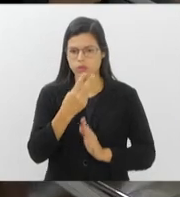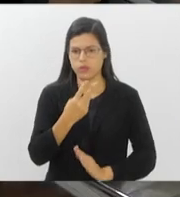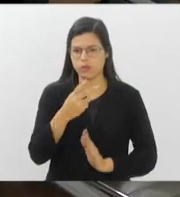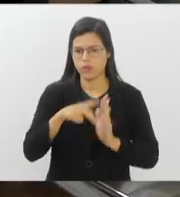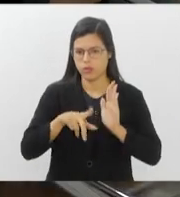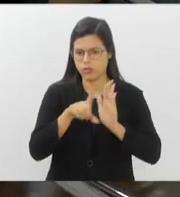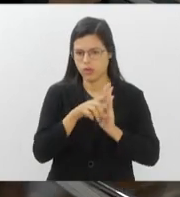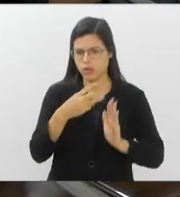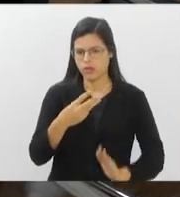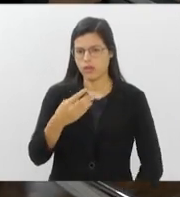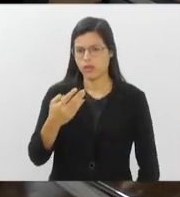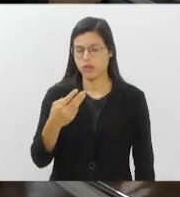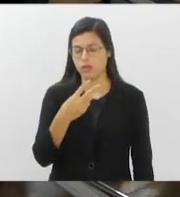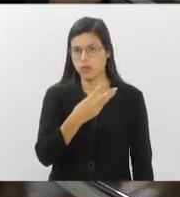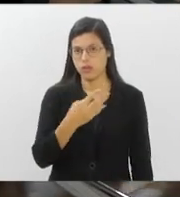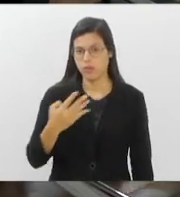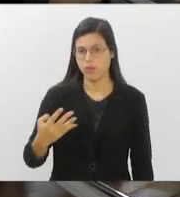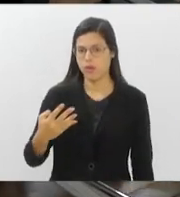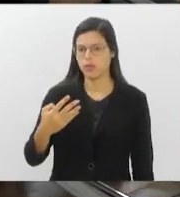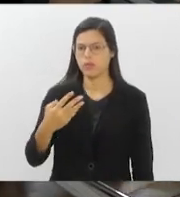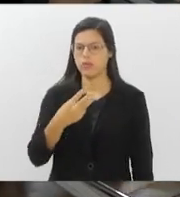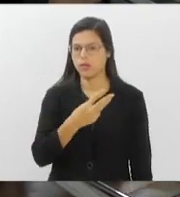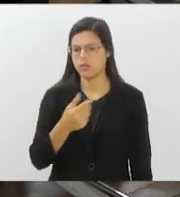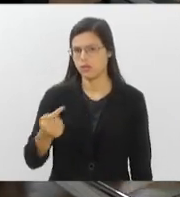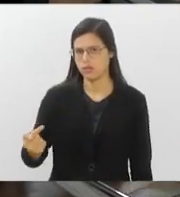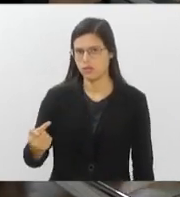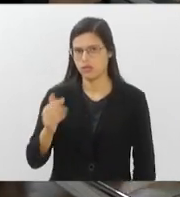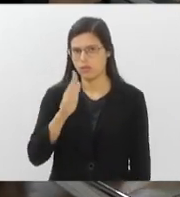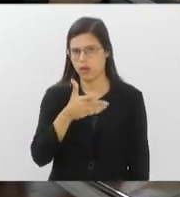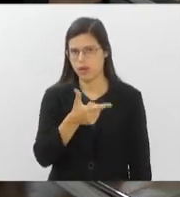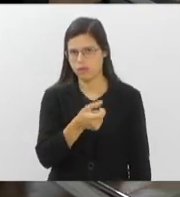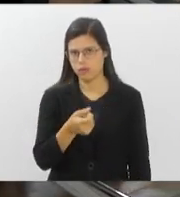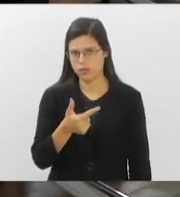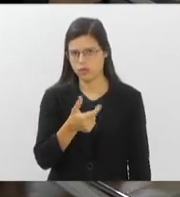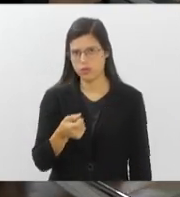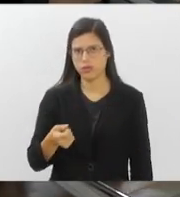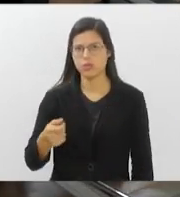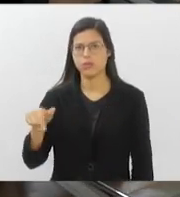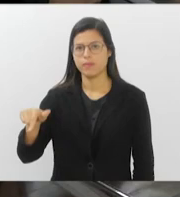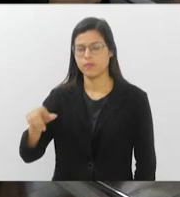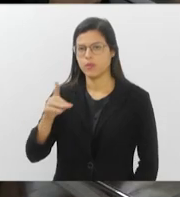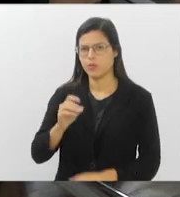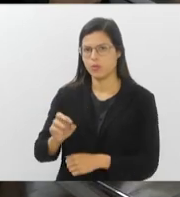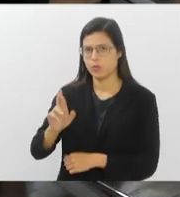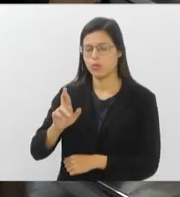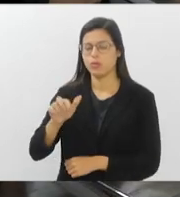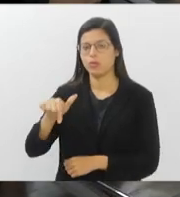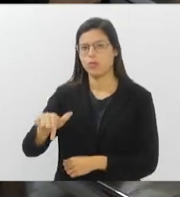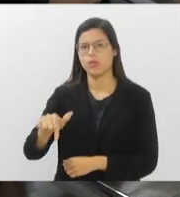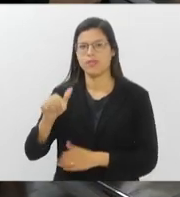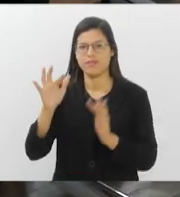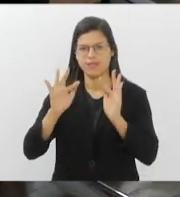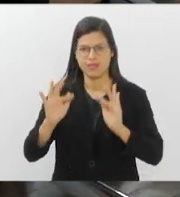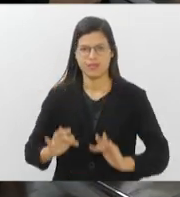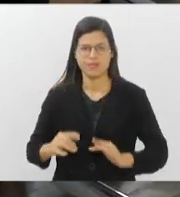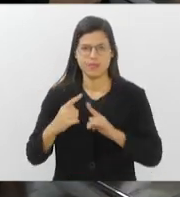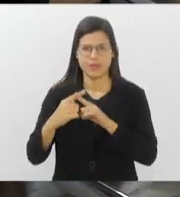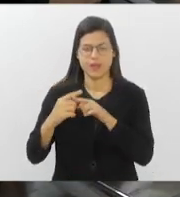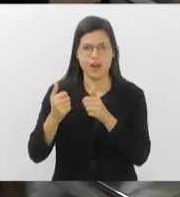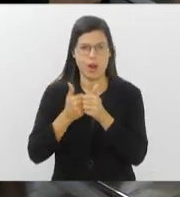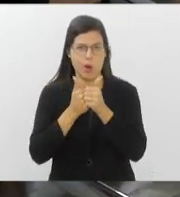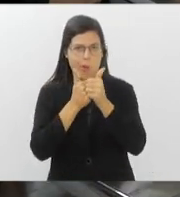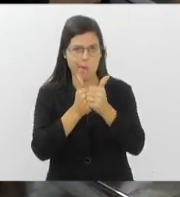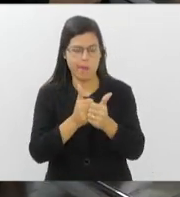3437/2020. Doutor Rodrigo está feliz, porque como ele acompanha todas as decisões do Supremo,